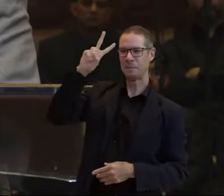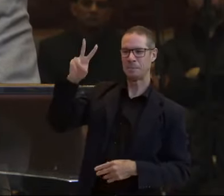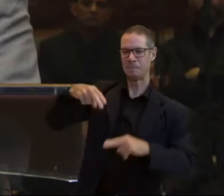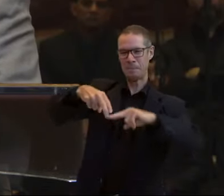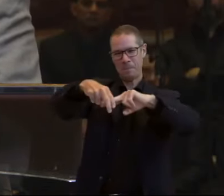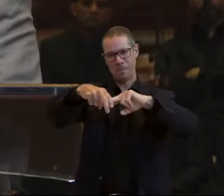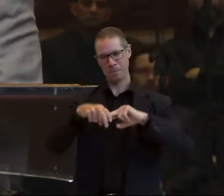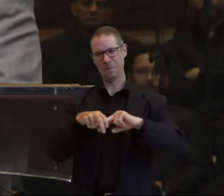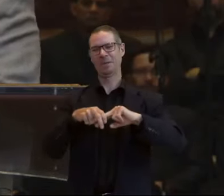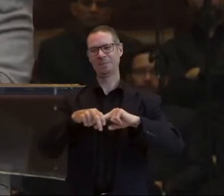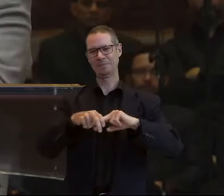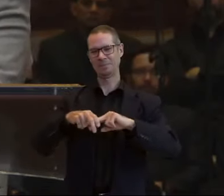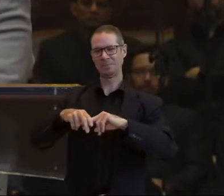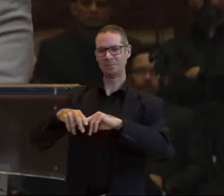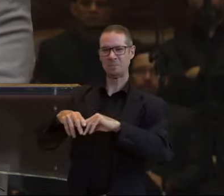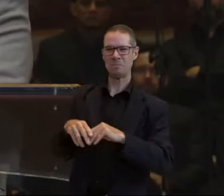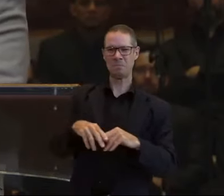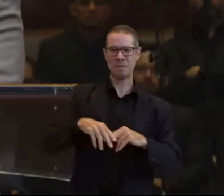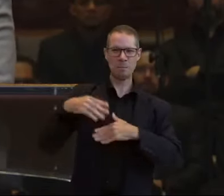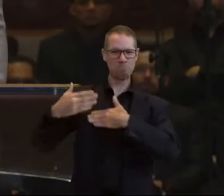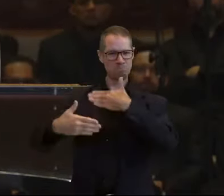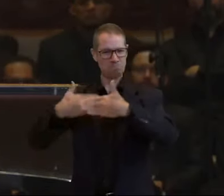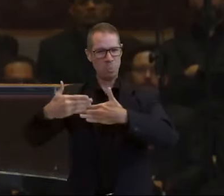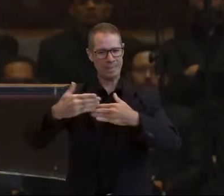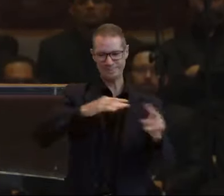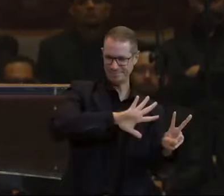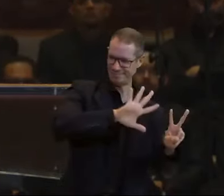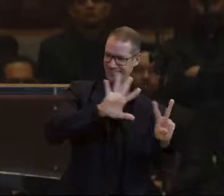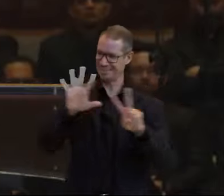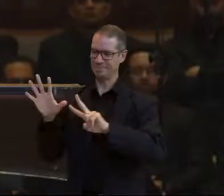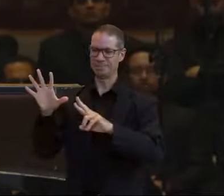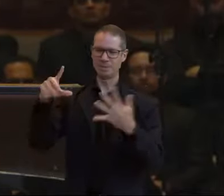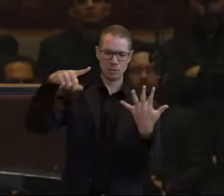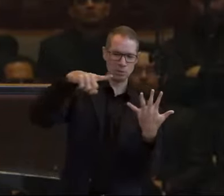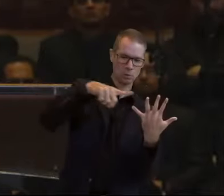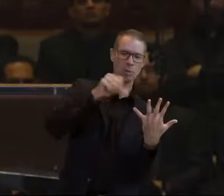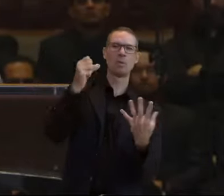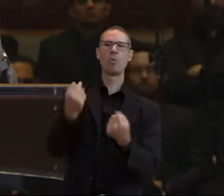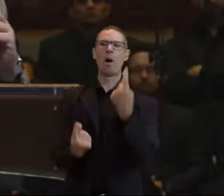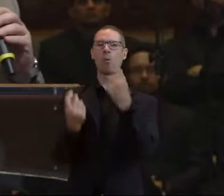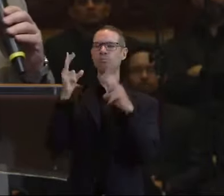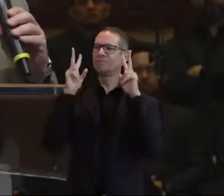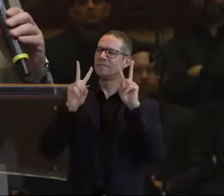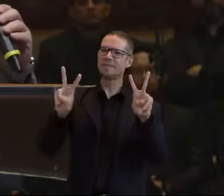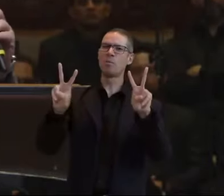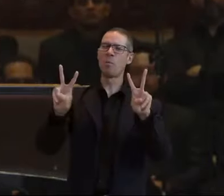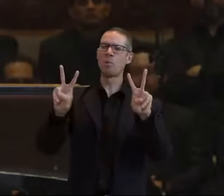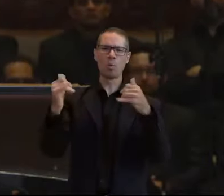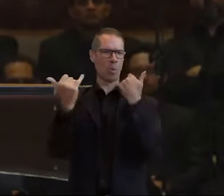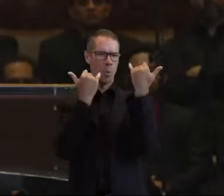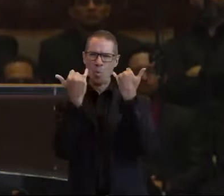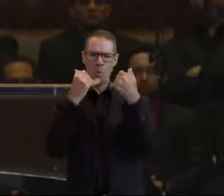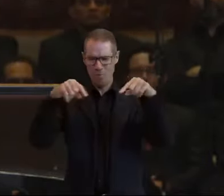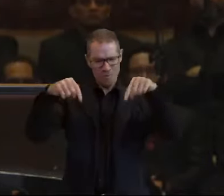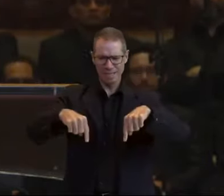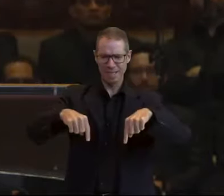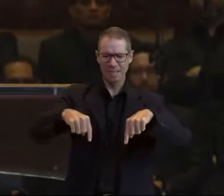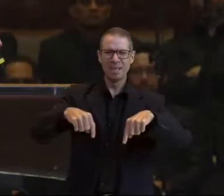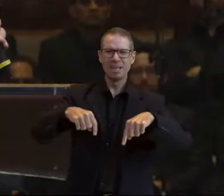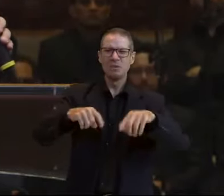isso, durante essa semana, a gente escolheu alguns testemunhos. A gente nem ouviu os testemunhos aqui, né? Foi